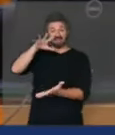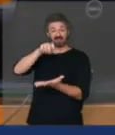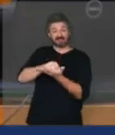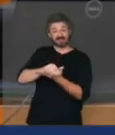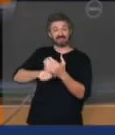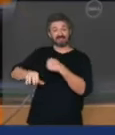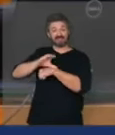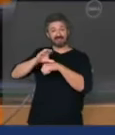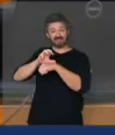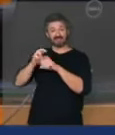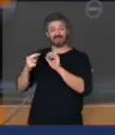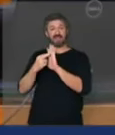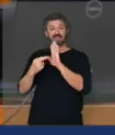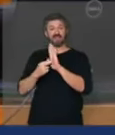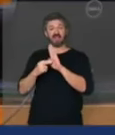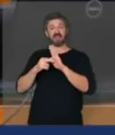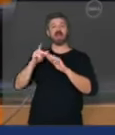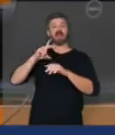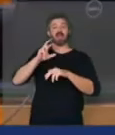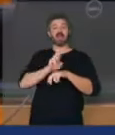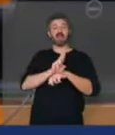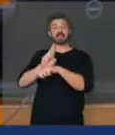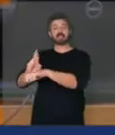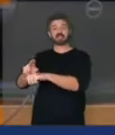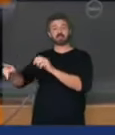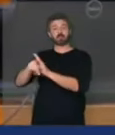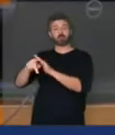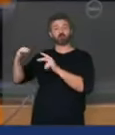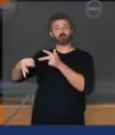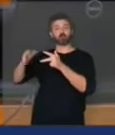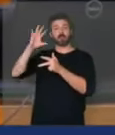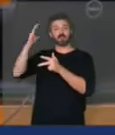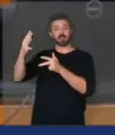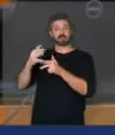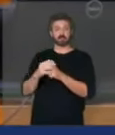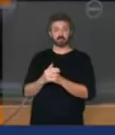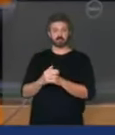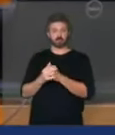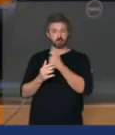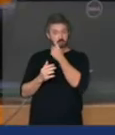a cláusula de reserva jurisdicional, cuja